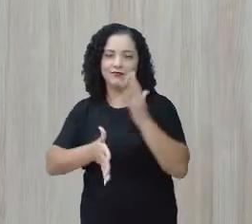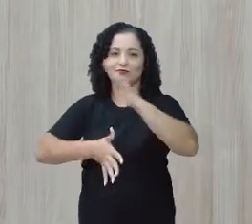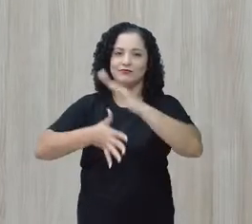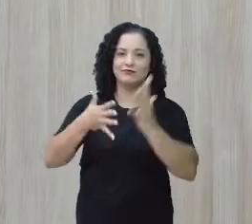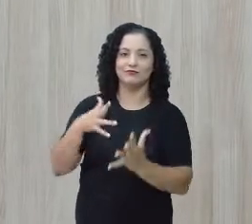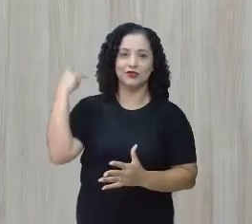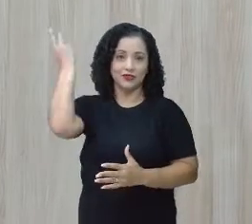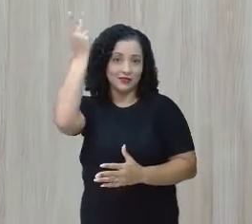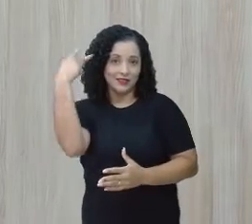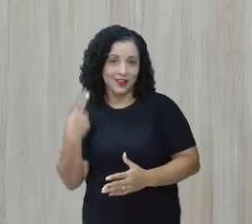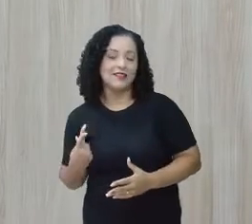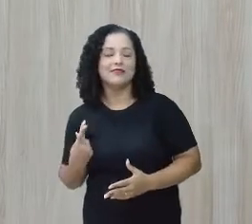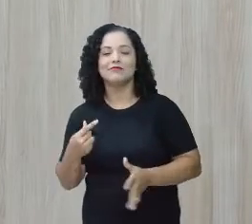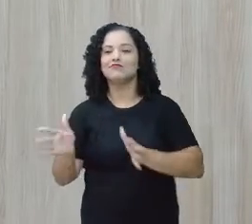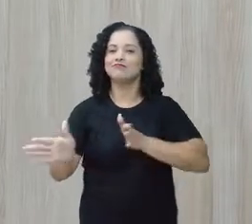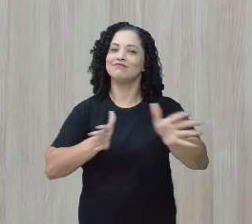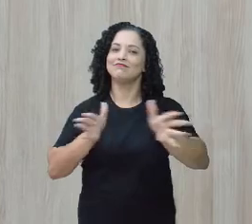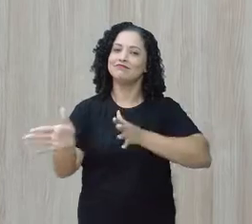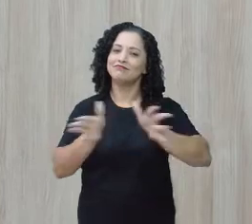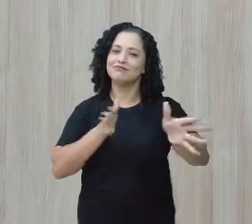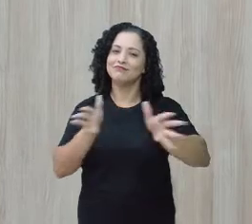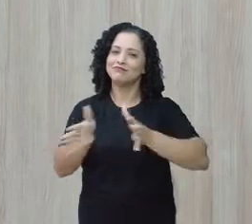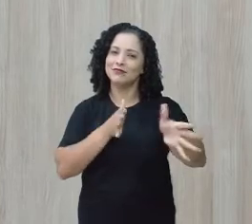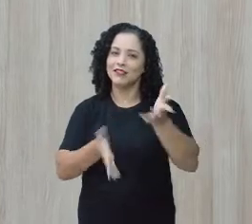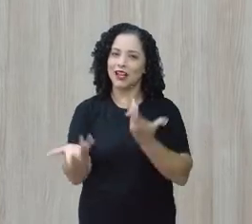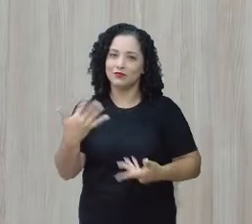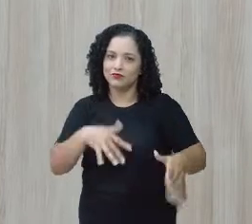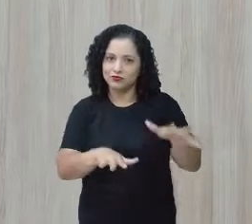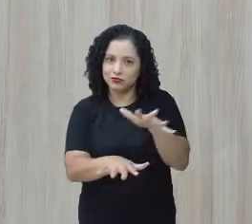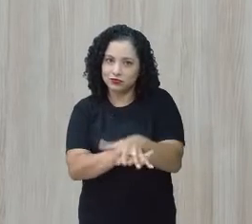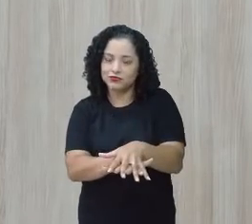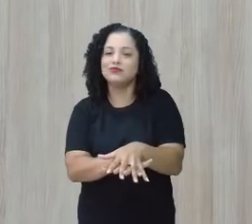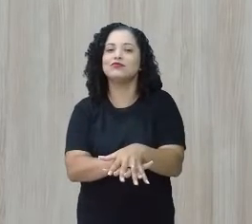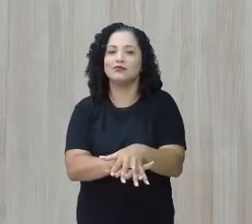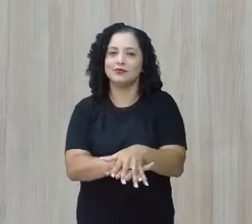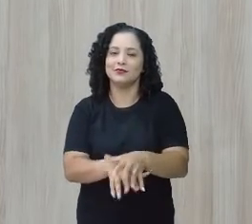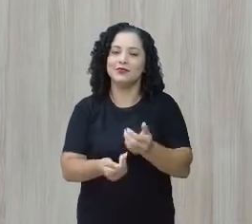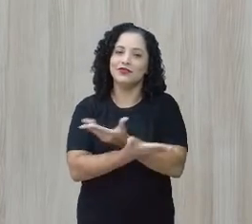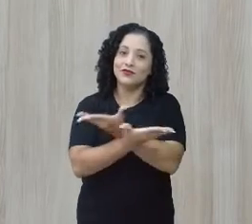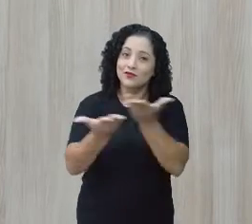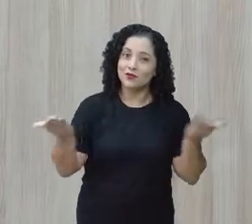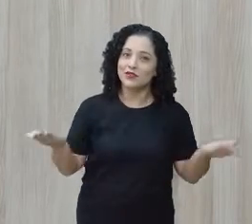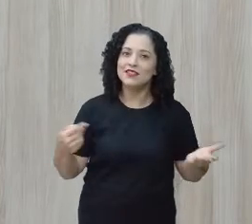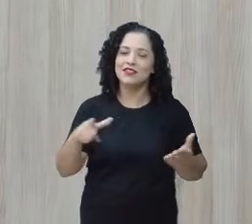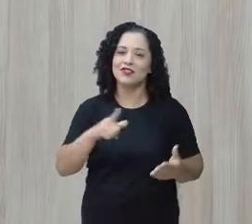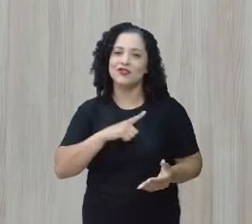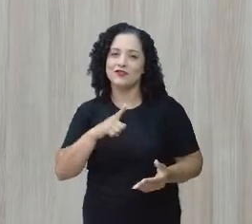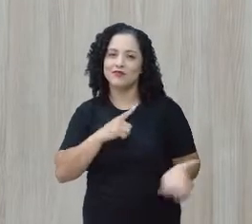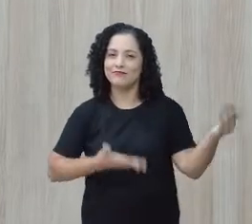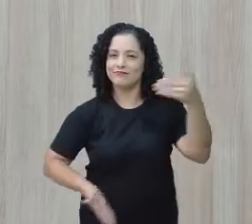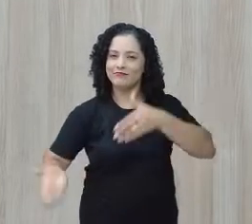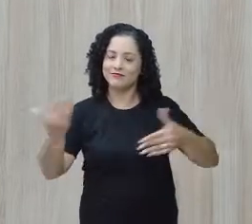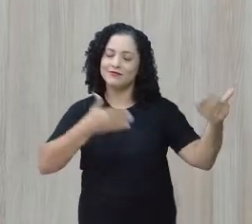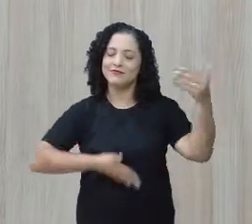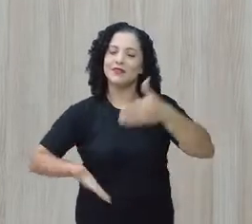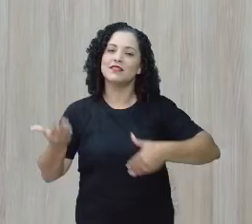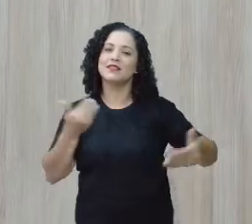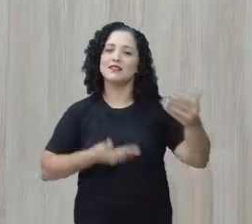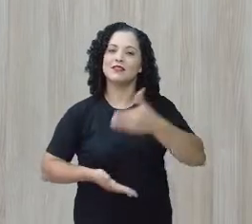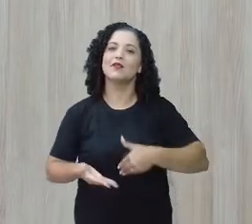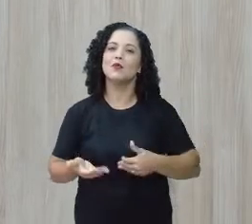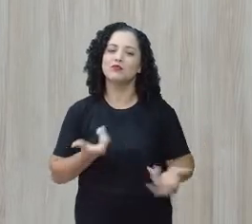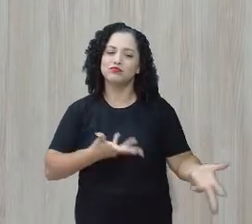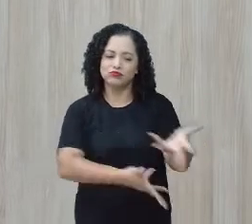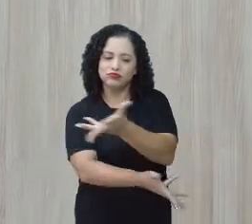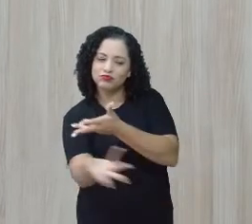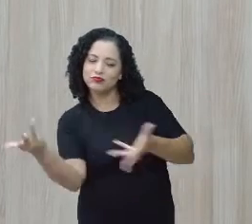da Libras, fazendo aí toda essa linguagem para que vocês possam participar, possam se inteirar